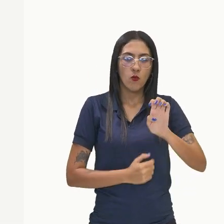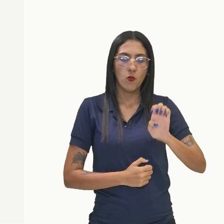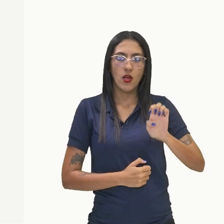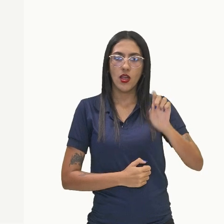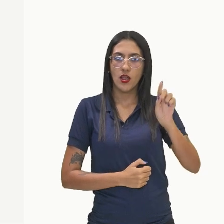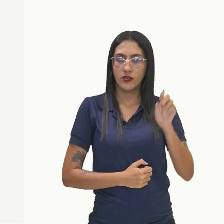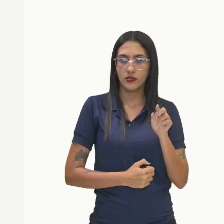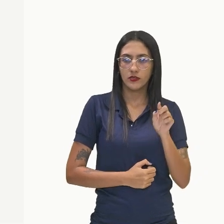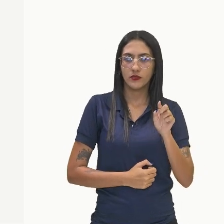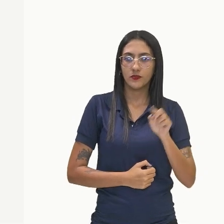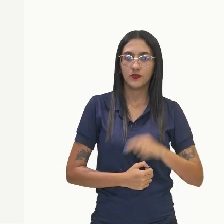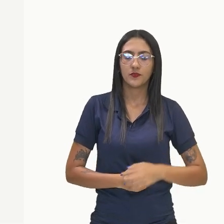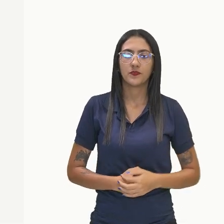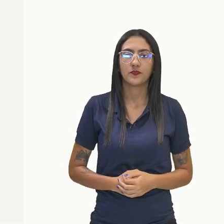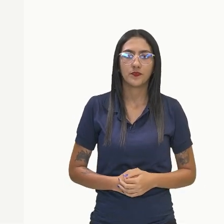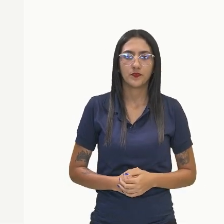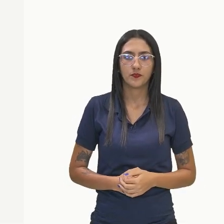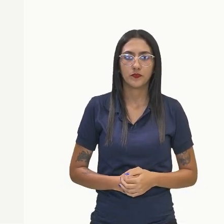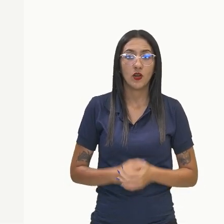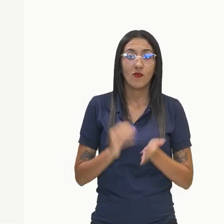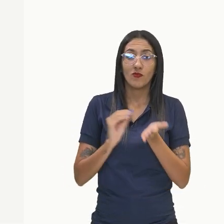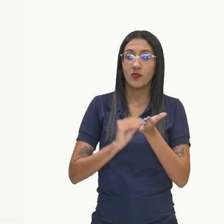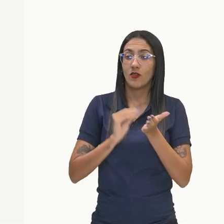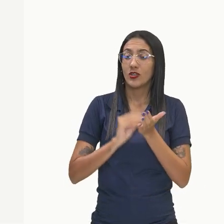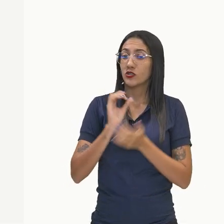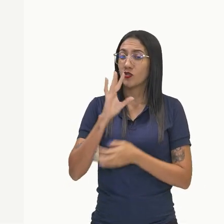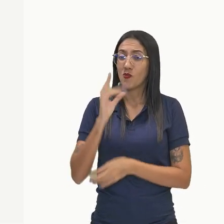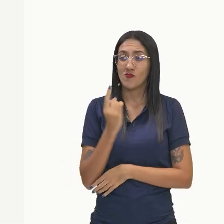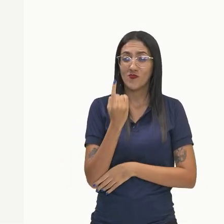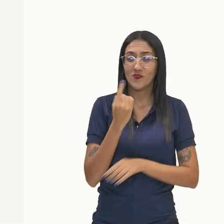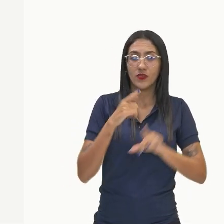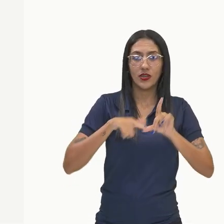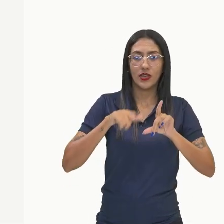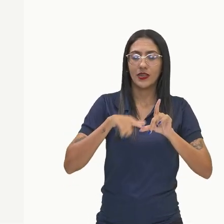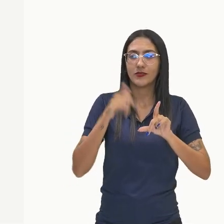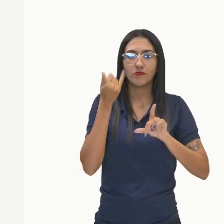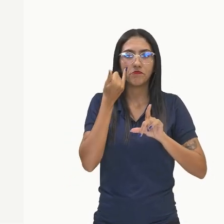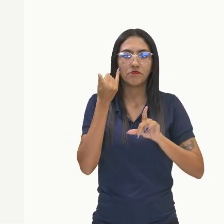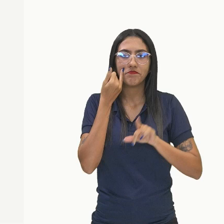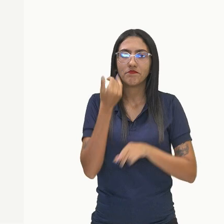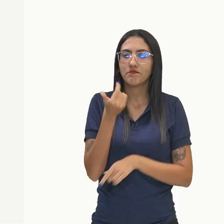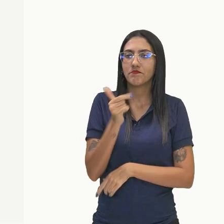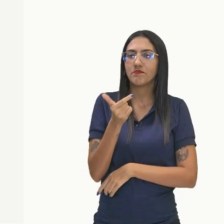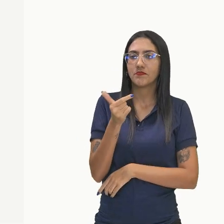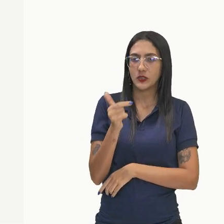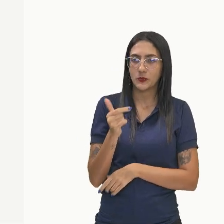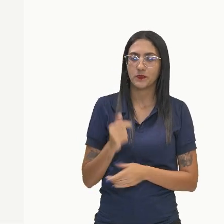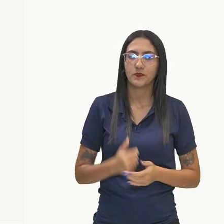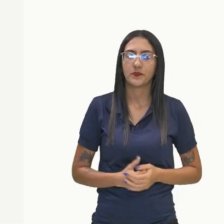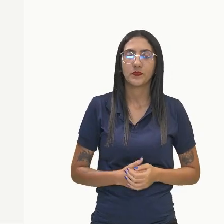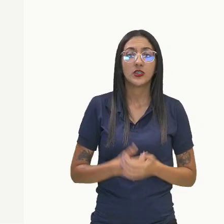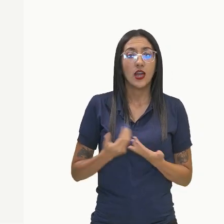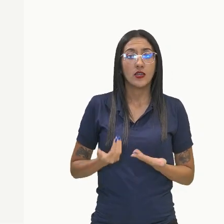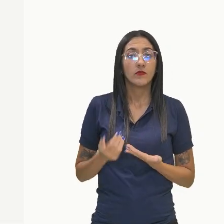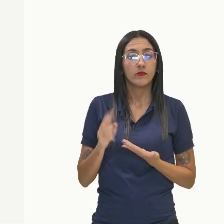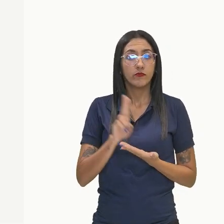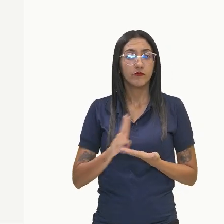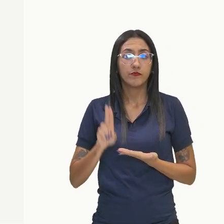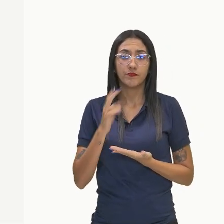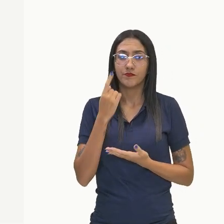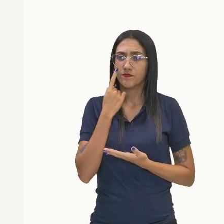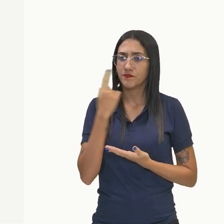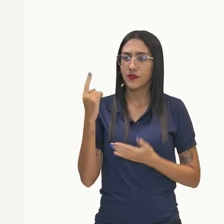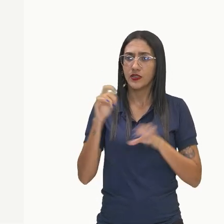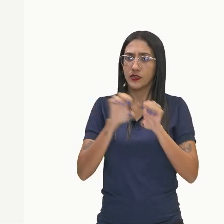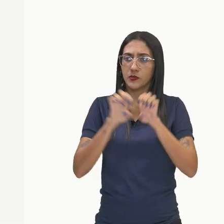contra-eletromotriz. Foi a única coisa que ele não me deu aí no enunciado da questão, e utilizando essa expressão matemática eu vou encontrar o